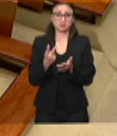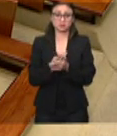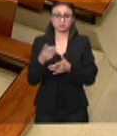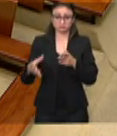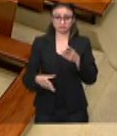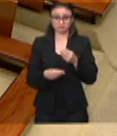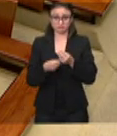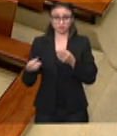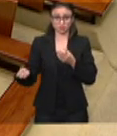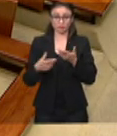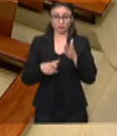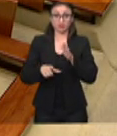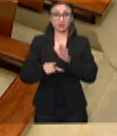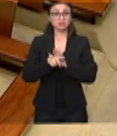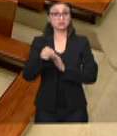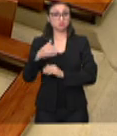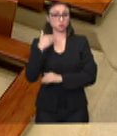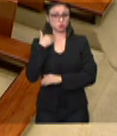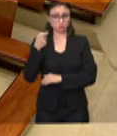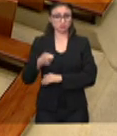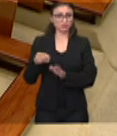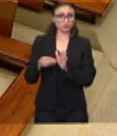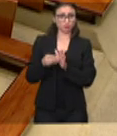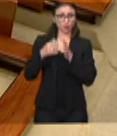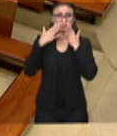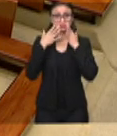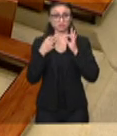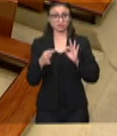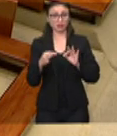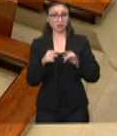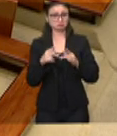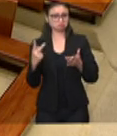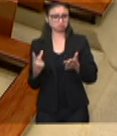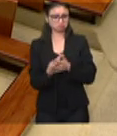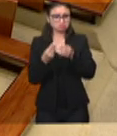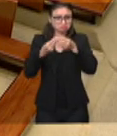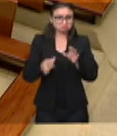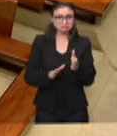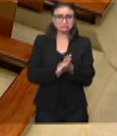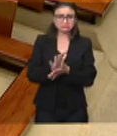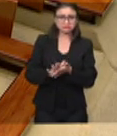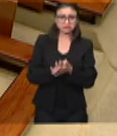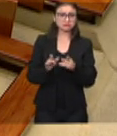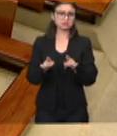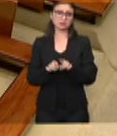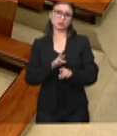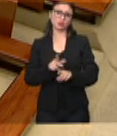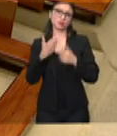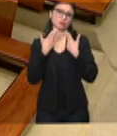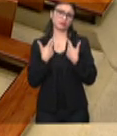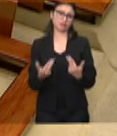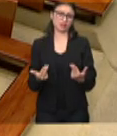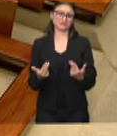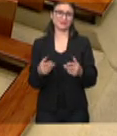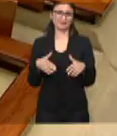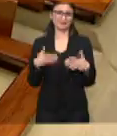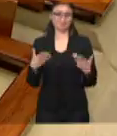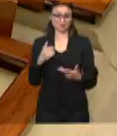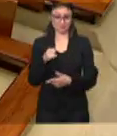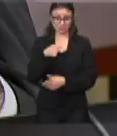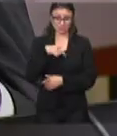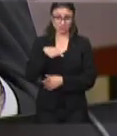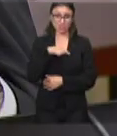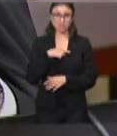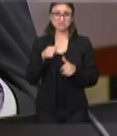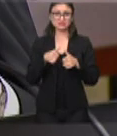da lei, se o juiz não observou isso, mas não ocorreu nenhum prejuízo, também não é nulidade. Então, se nós não